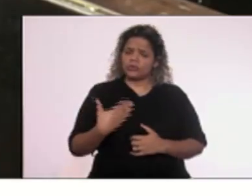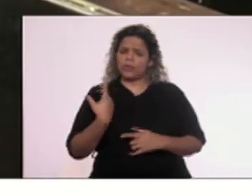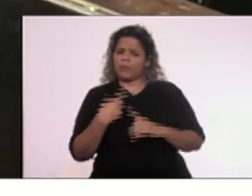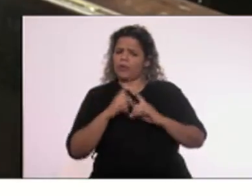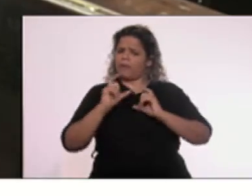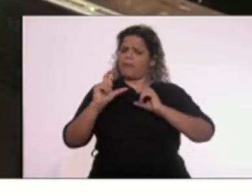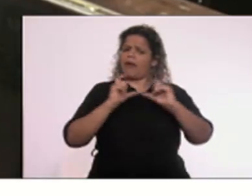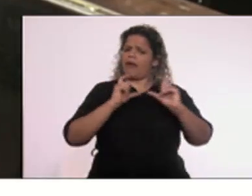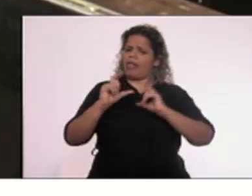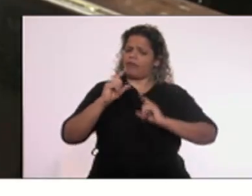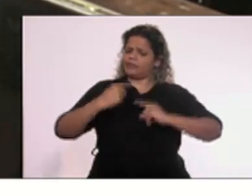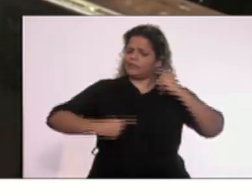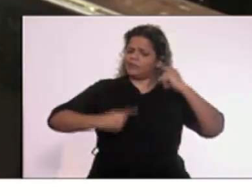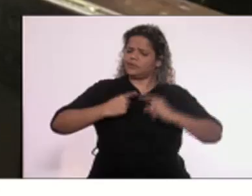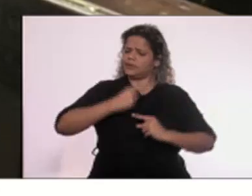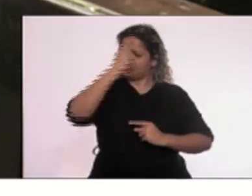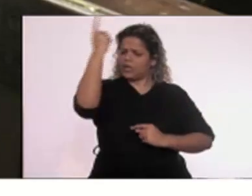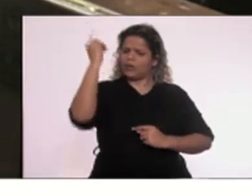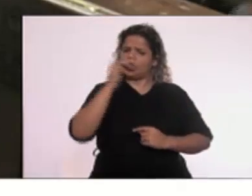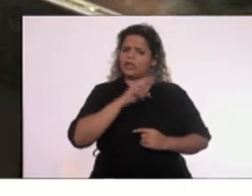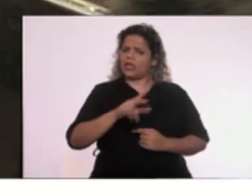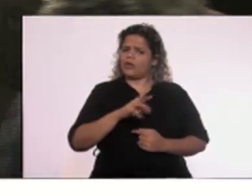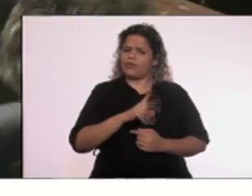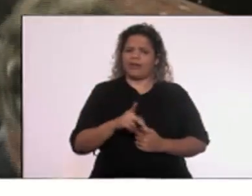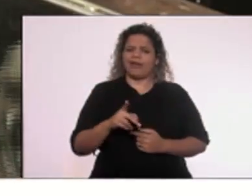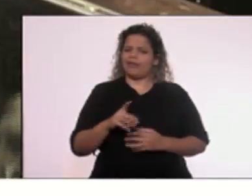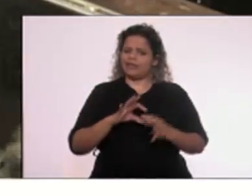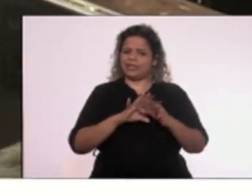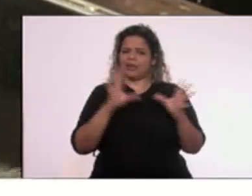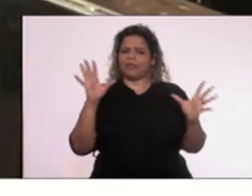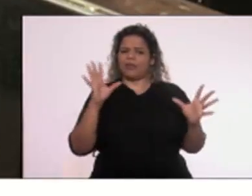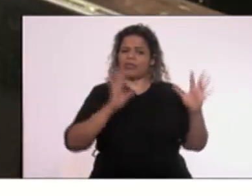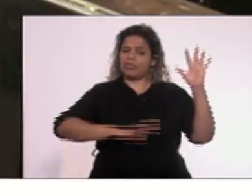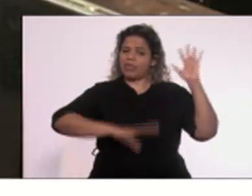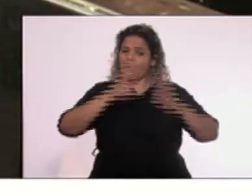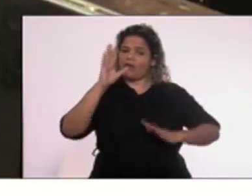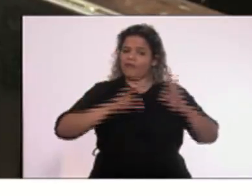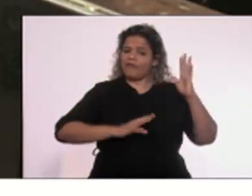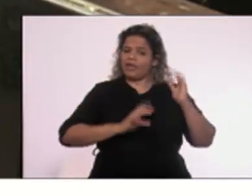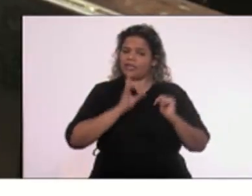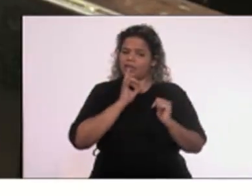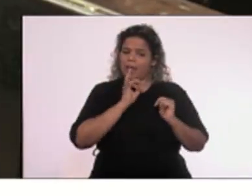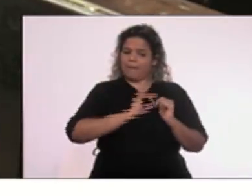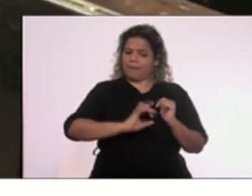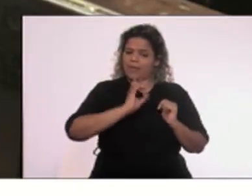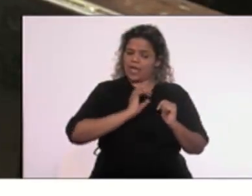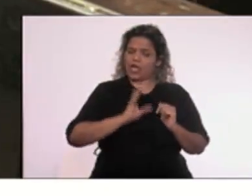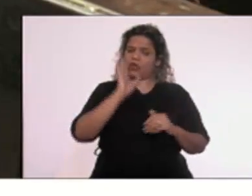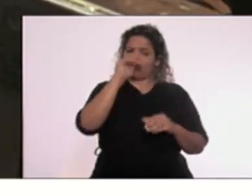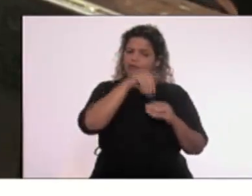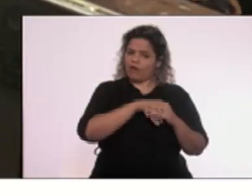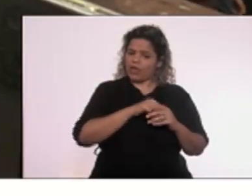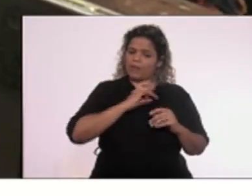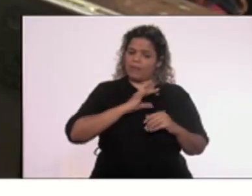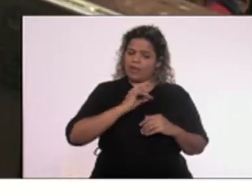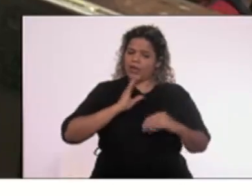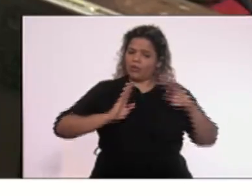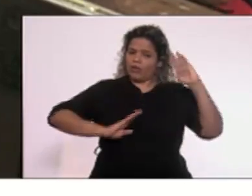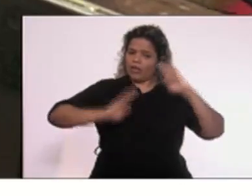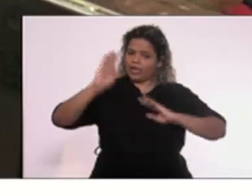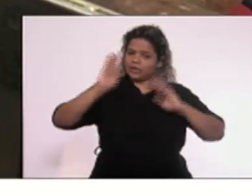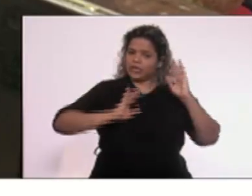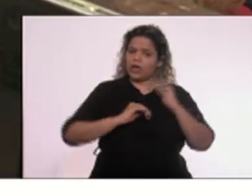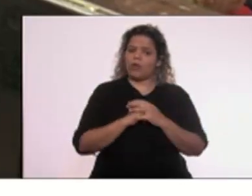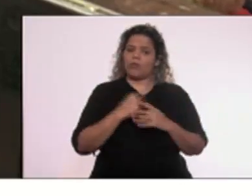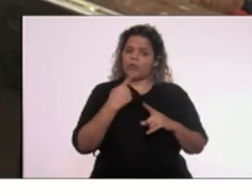palavras não vêm do embate ideológico, que é natural e é democrático. Vem talvez do medo das urnas, do medo das eleições. Nós